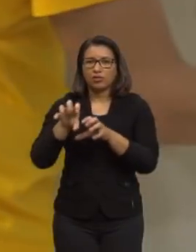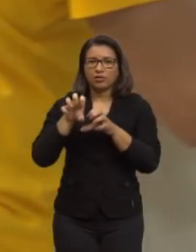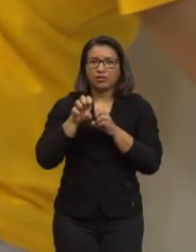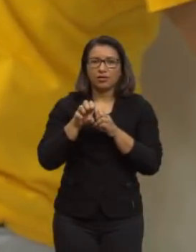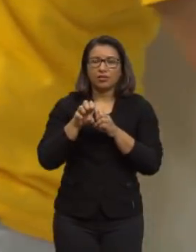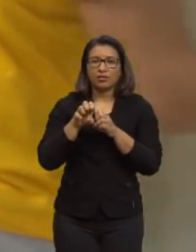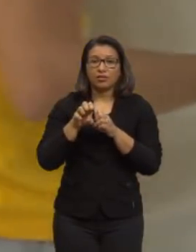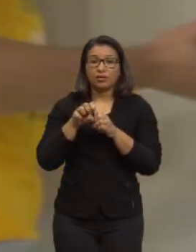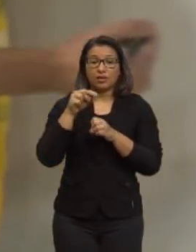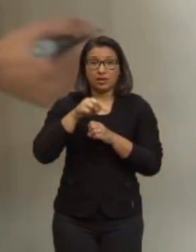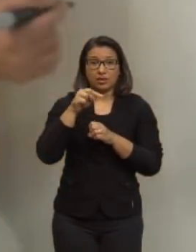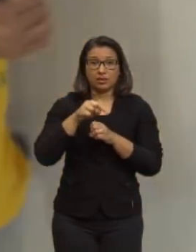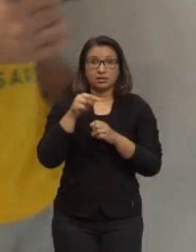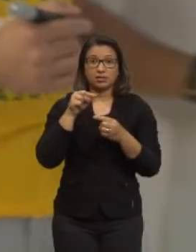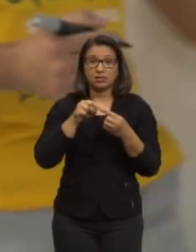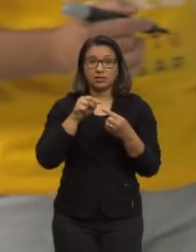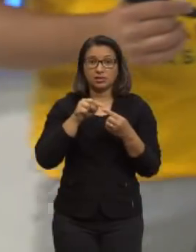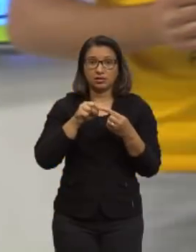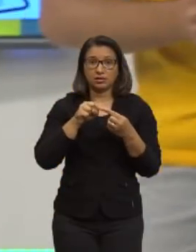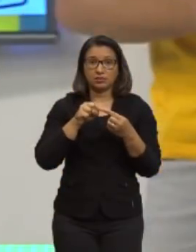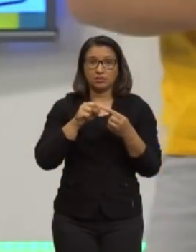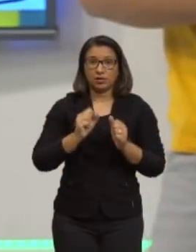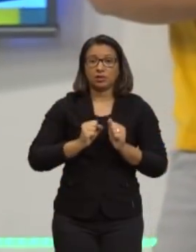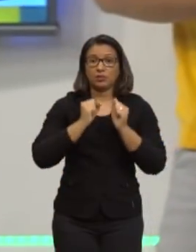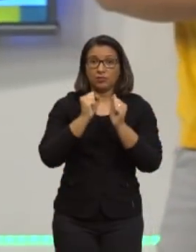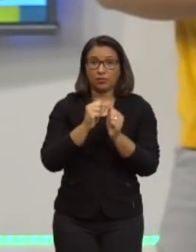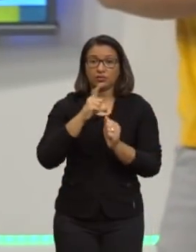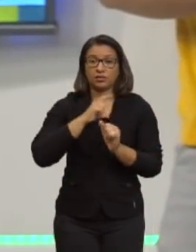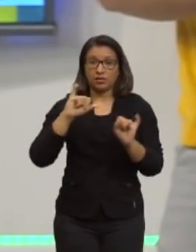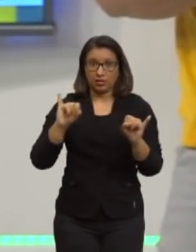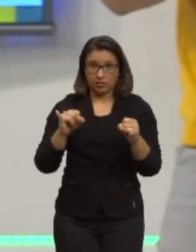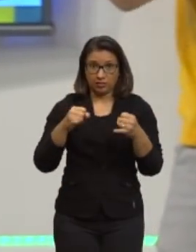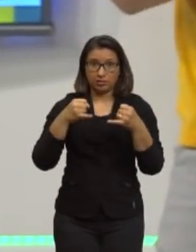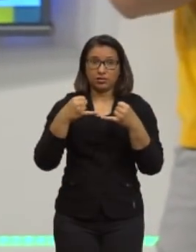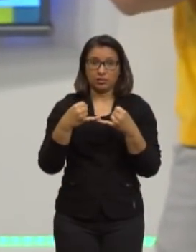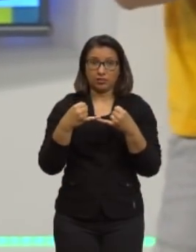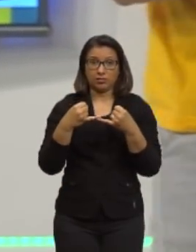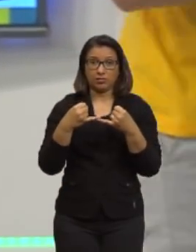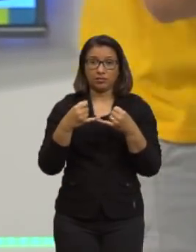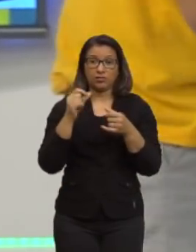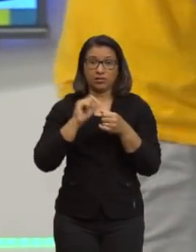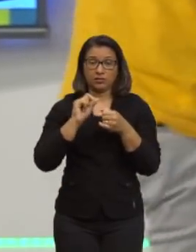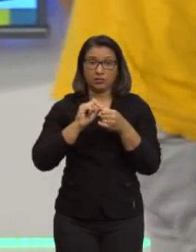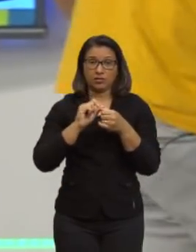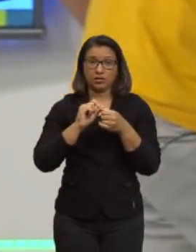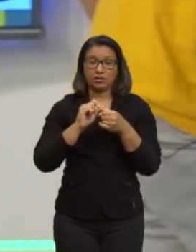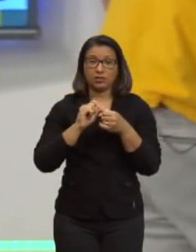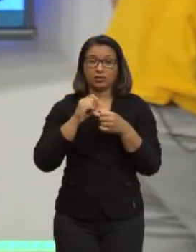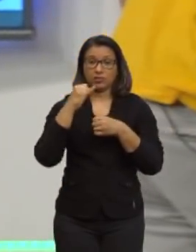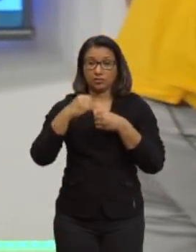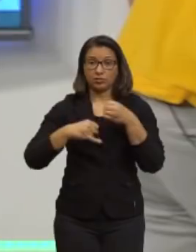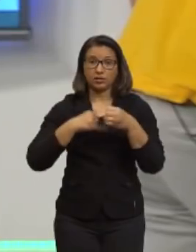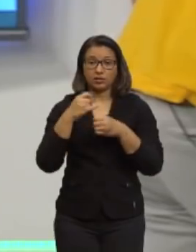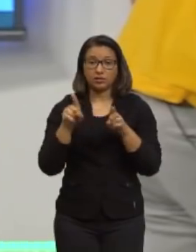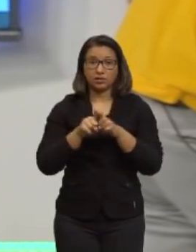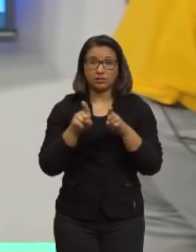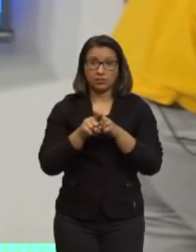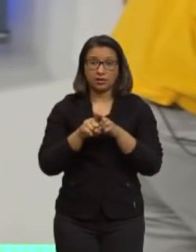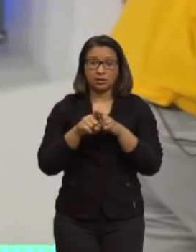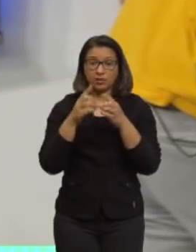aqui eu posso ter a ionização que a formação do rio ou apenas a